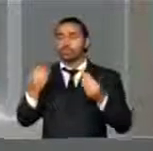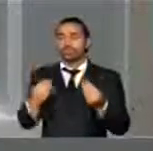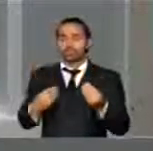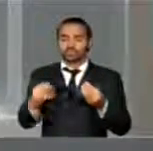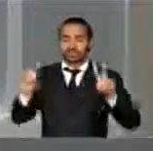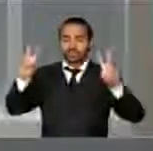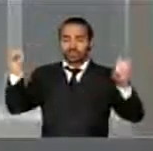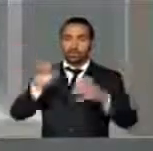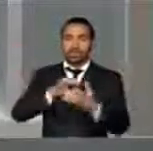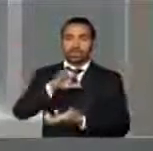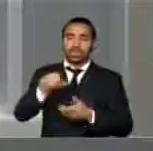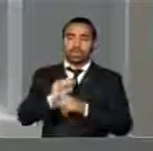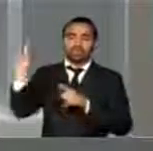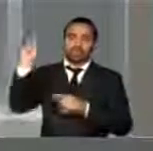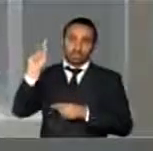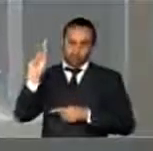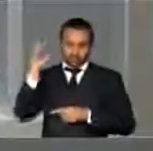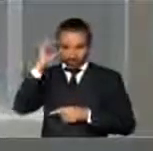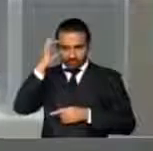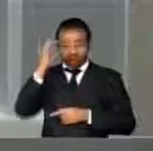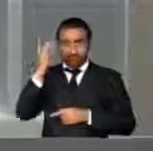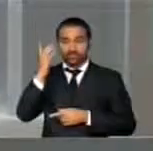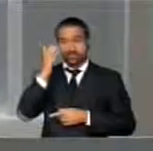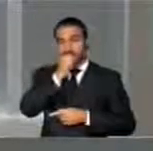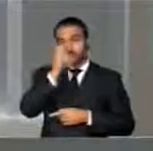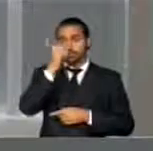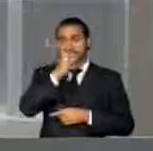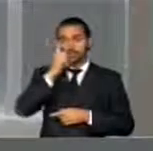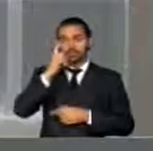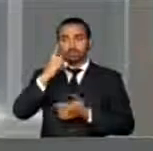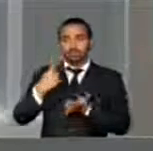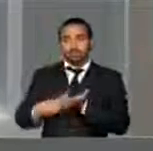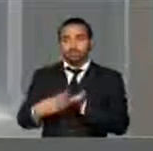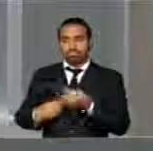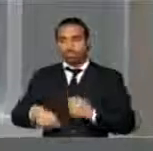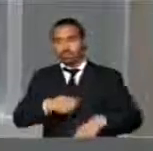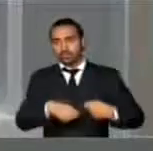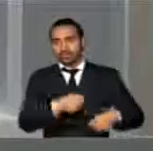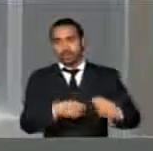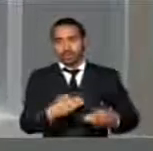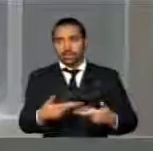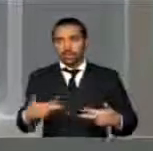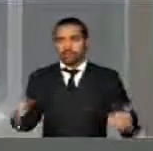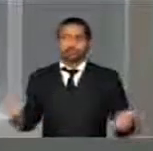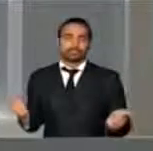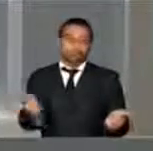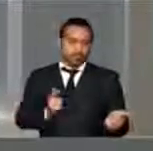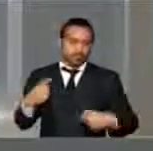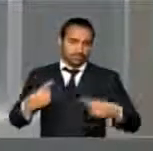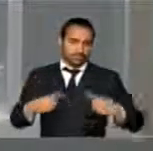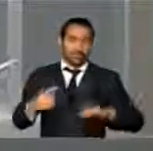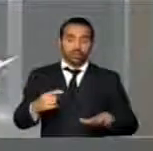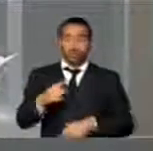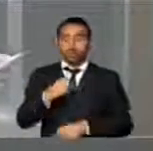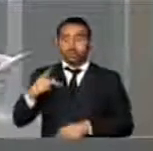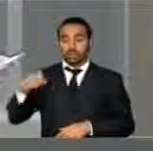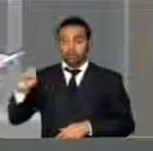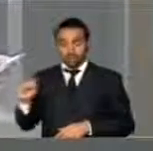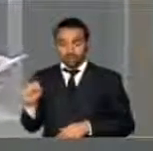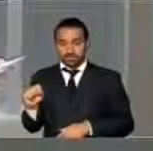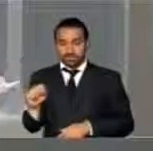que hoje, este final de semana, as negociações, as manifestações ainda em construção. Dizer que a posição do PPS,